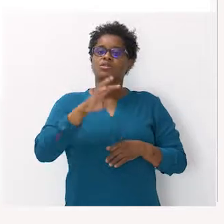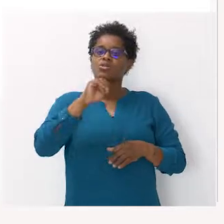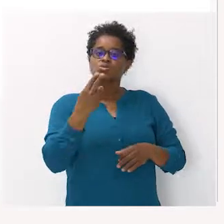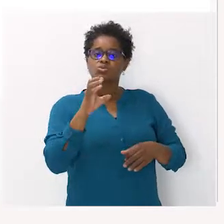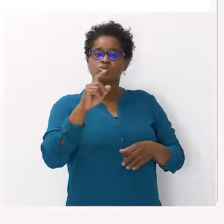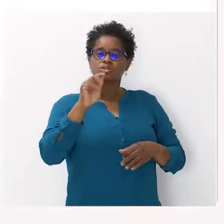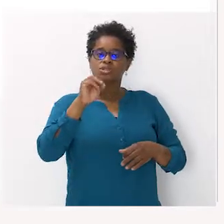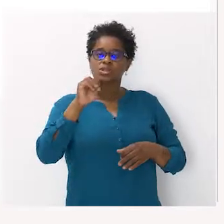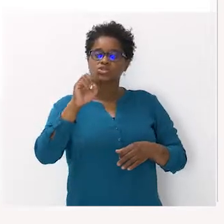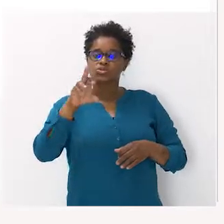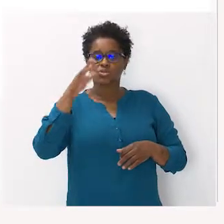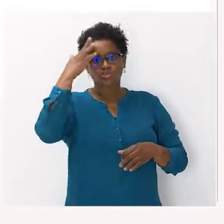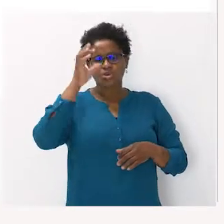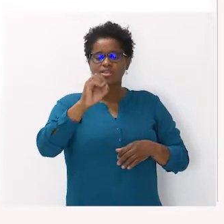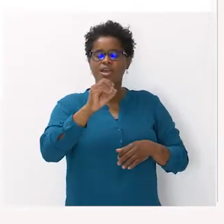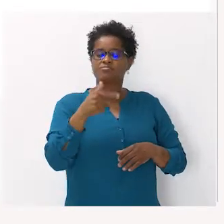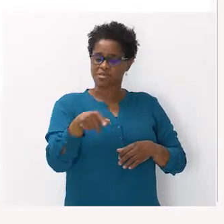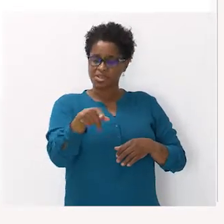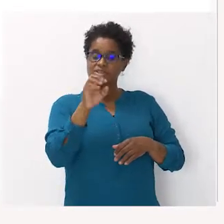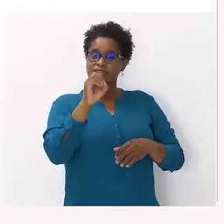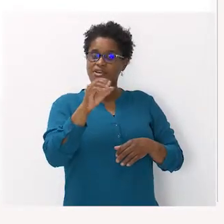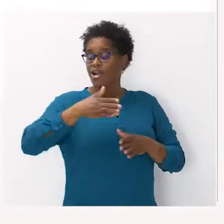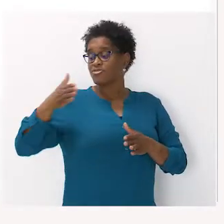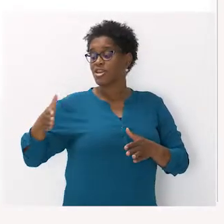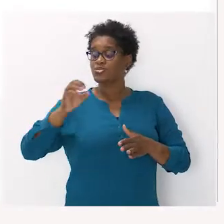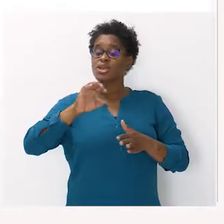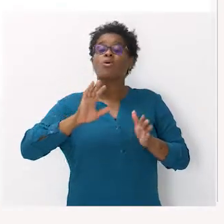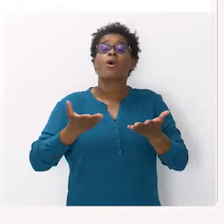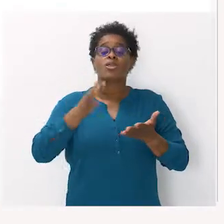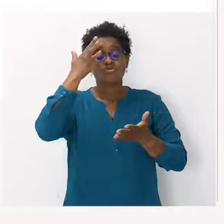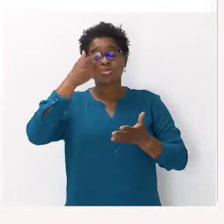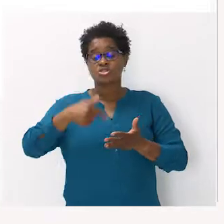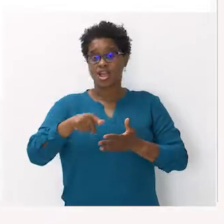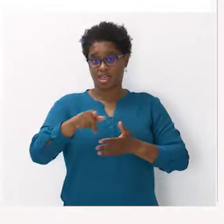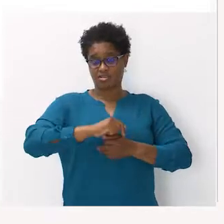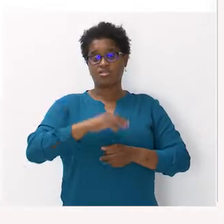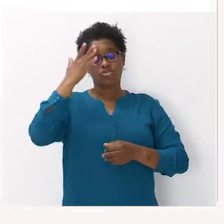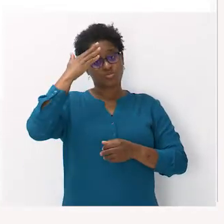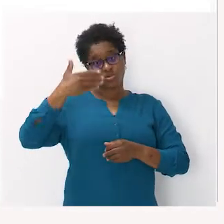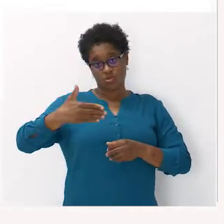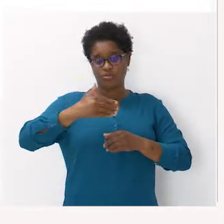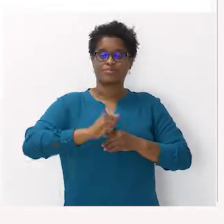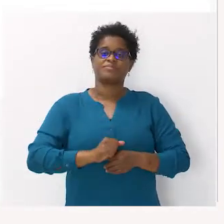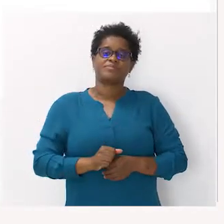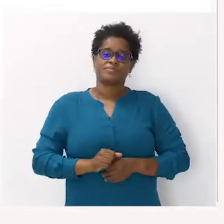do número 0, nós temos o 0, então, à direita do 0, qual é o número que está? É o número 1.